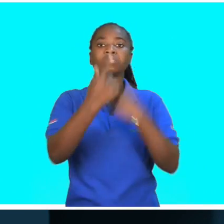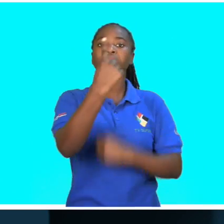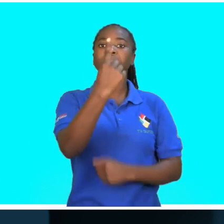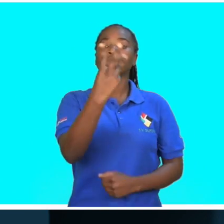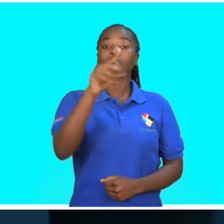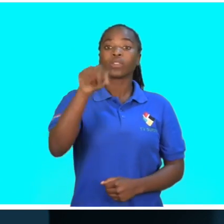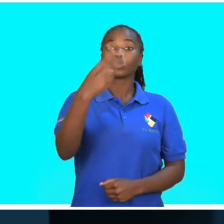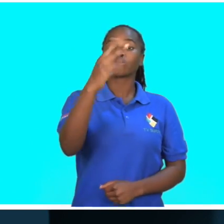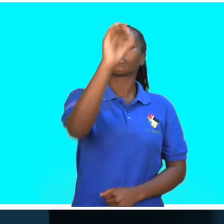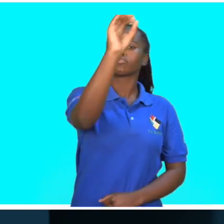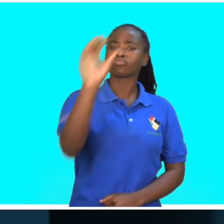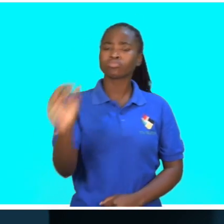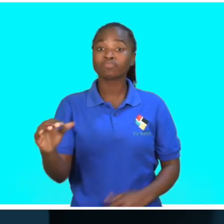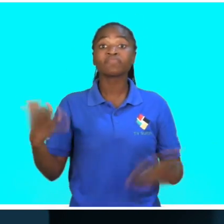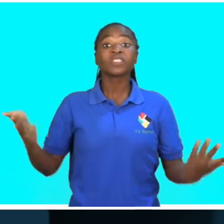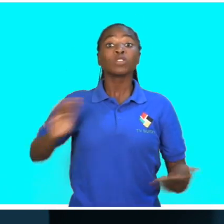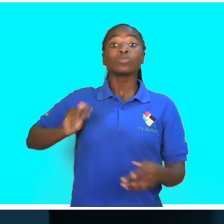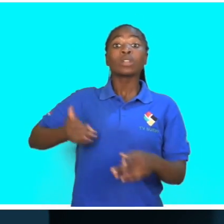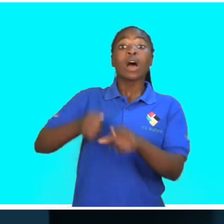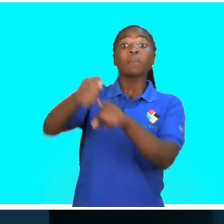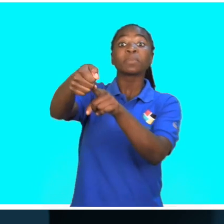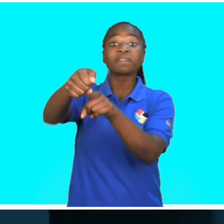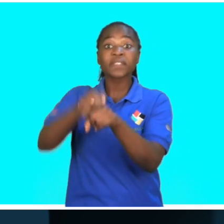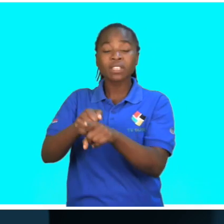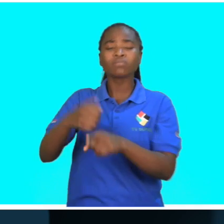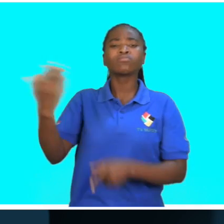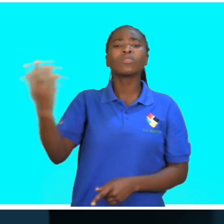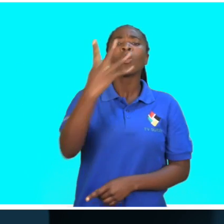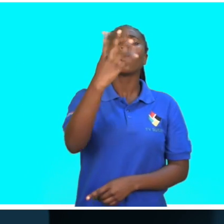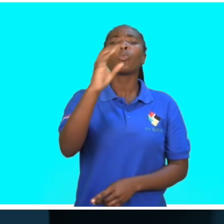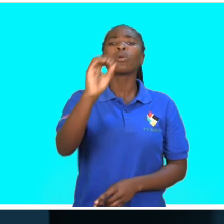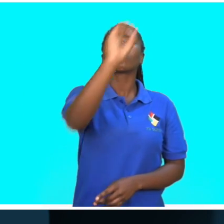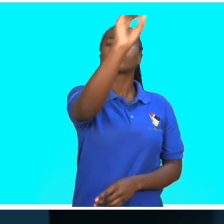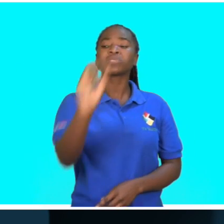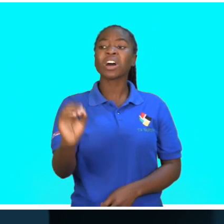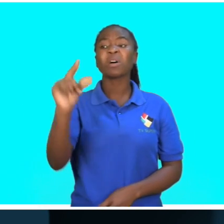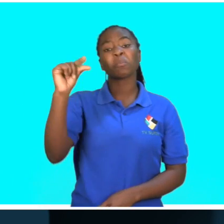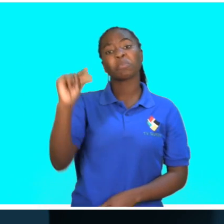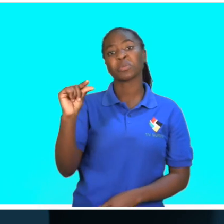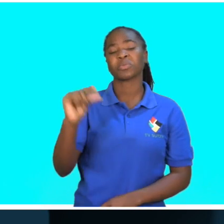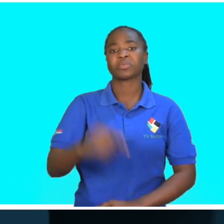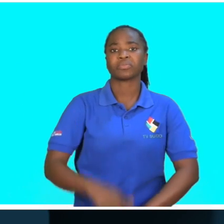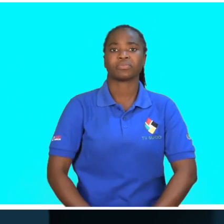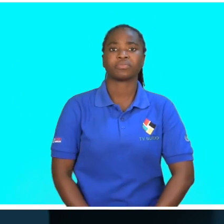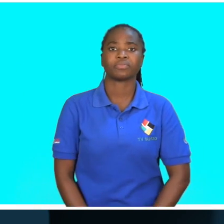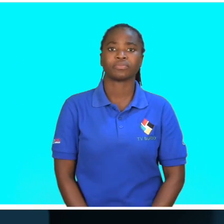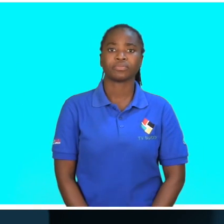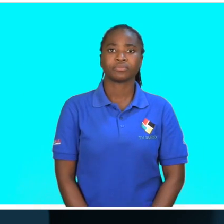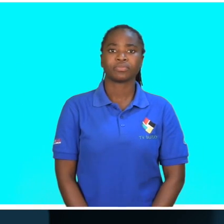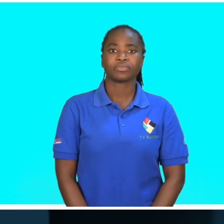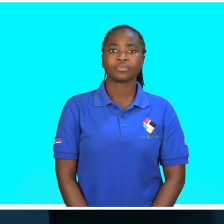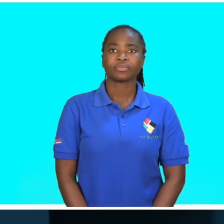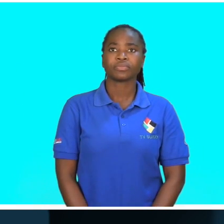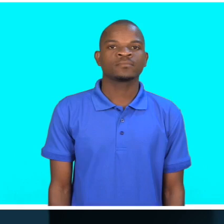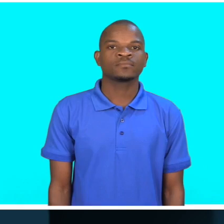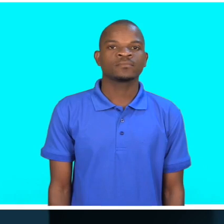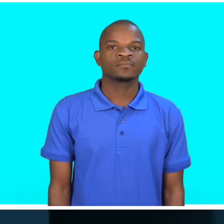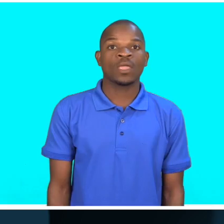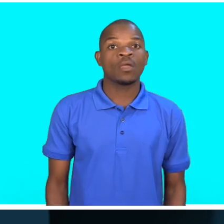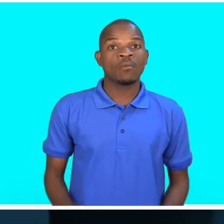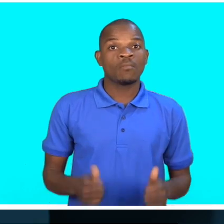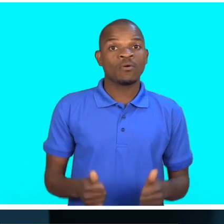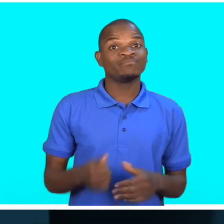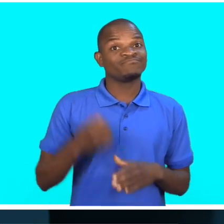o índice de gravidez indesejada está acima de 40%. São poucas as mulheres que usam preservativo